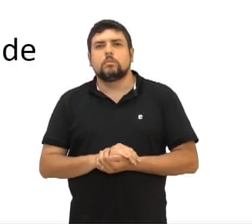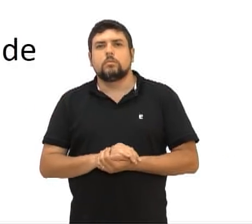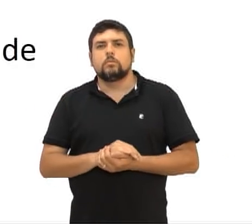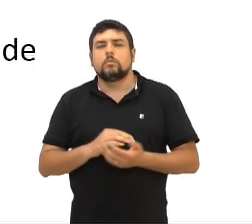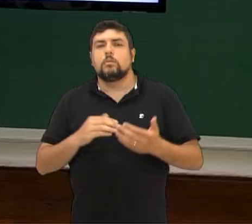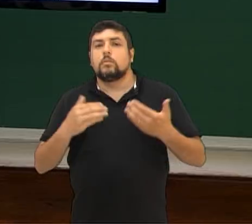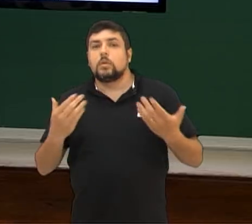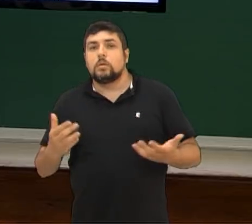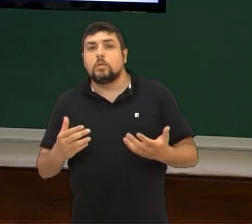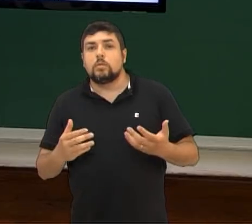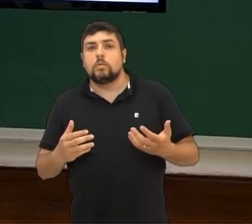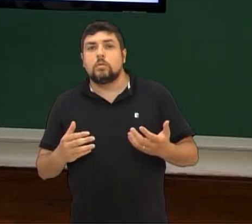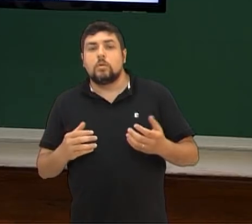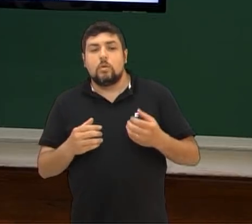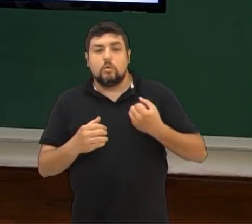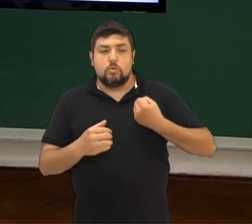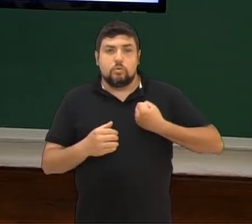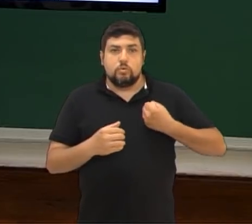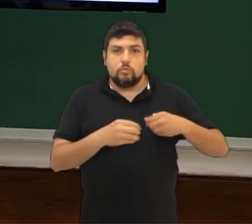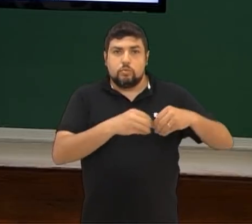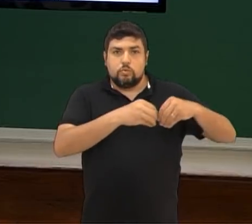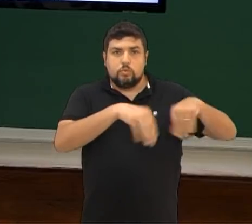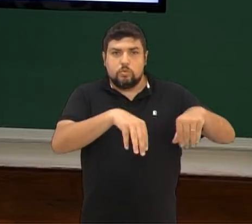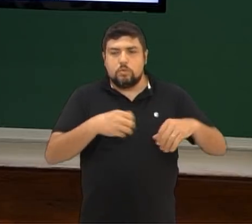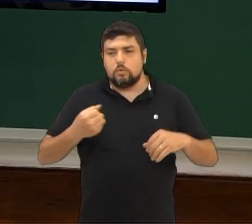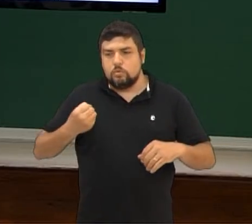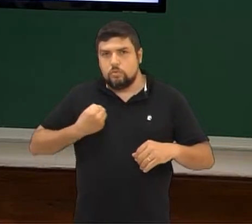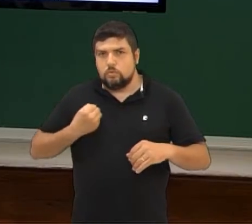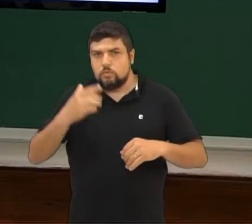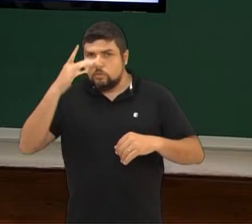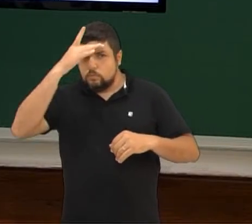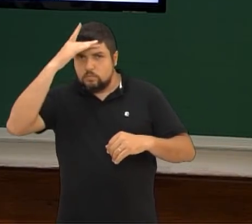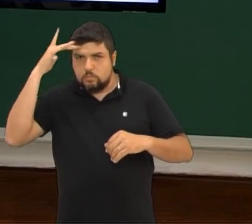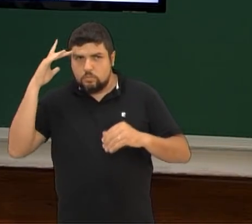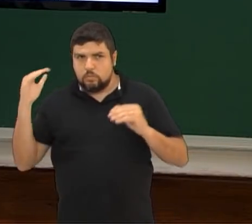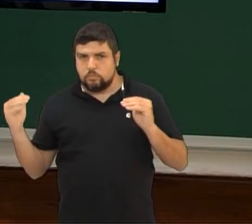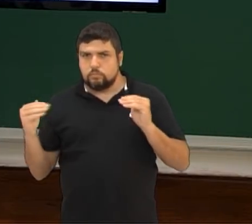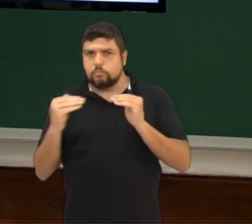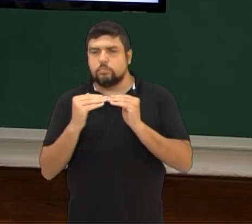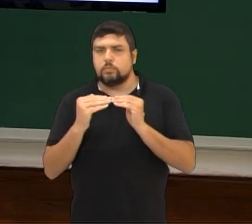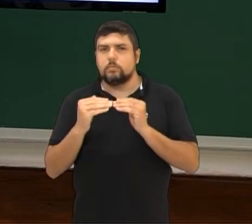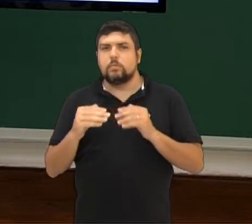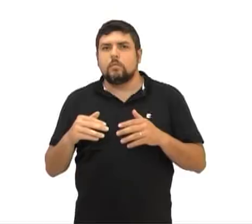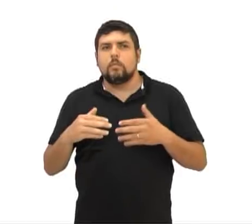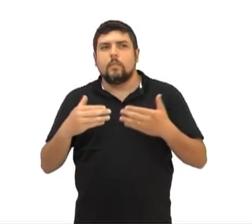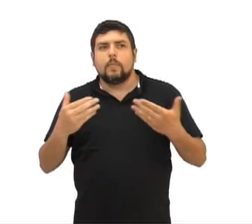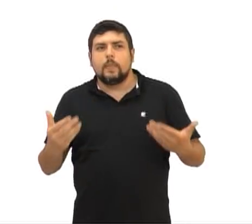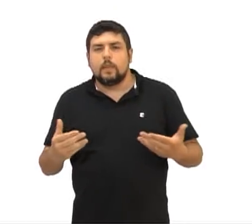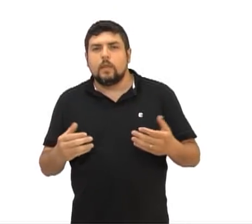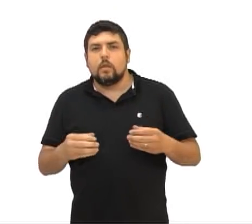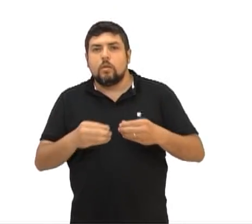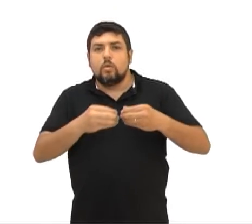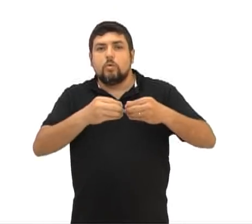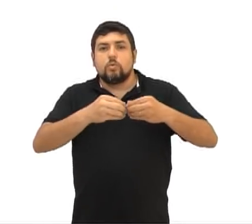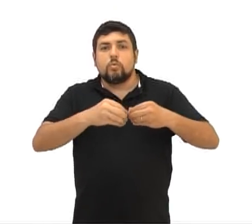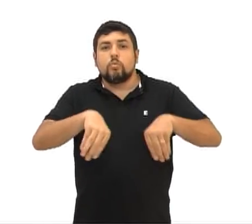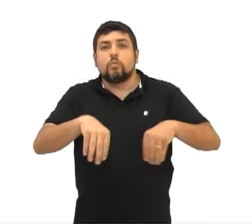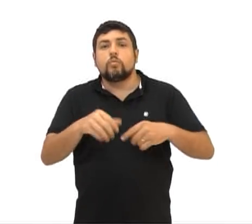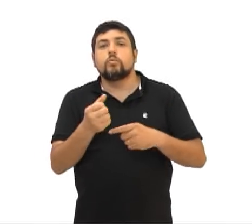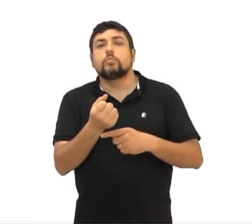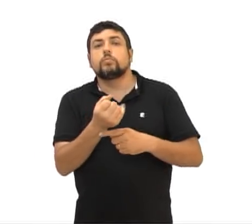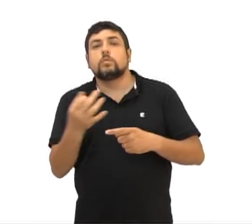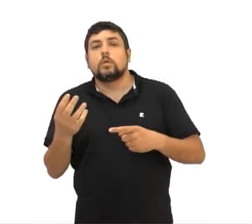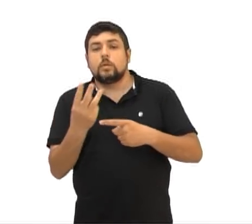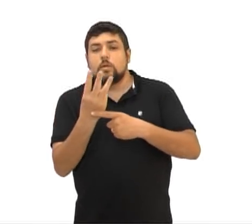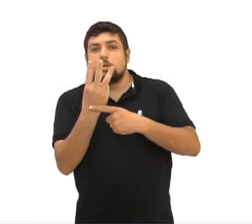razão entre o número usado, de ovos usados, e o número de pessoas? Então, o número de ovos usados seriam 3 para